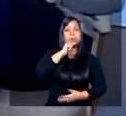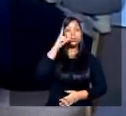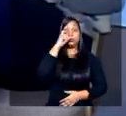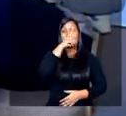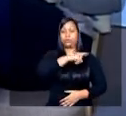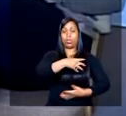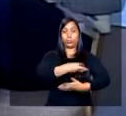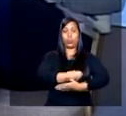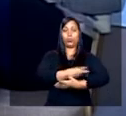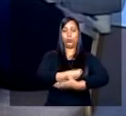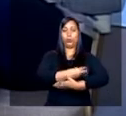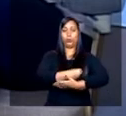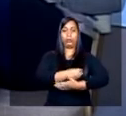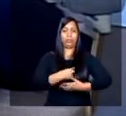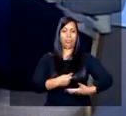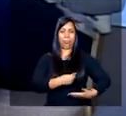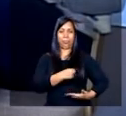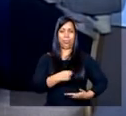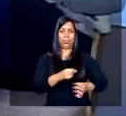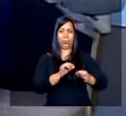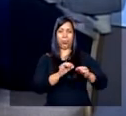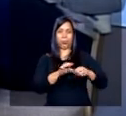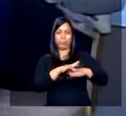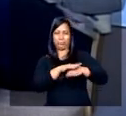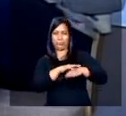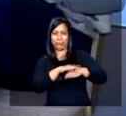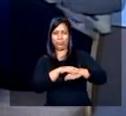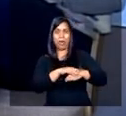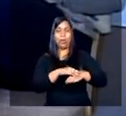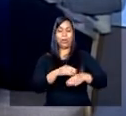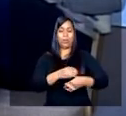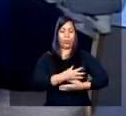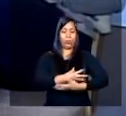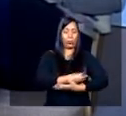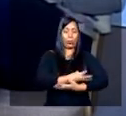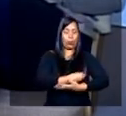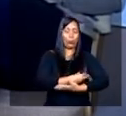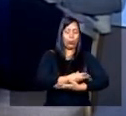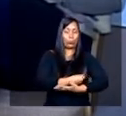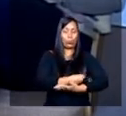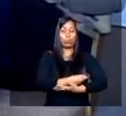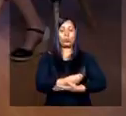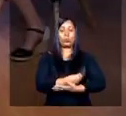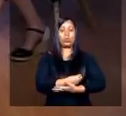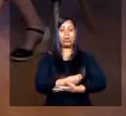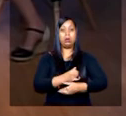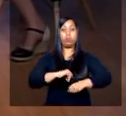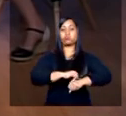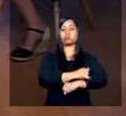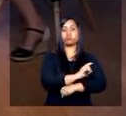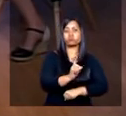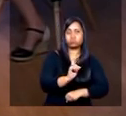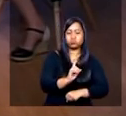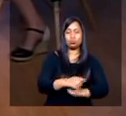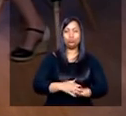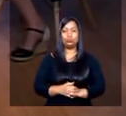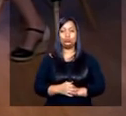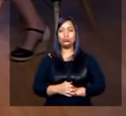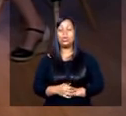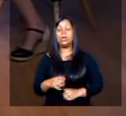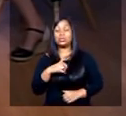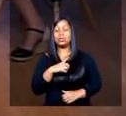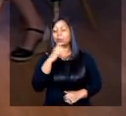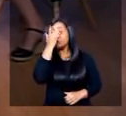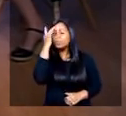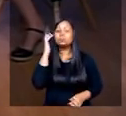aleitamento materno, que está com o bico rachado, um bebê que não pega, um bebê que não suga, um bebê que não ganha peso assim que nasce. Ter alguém